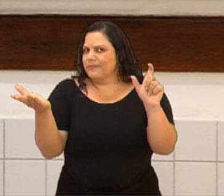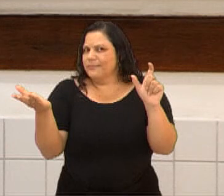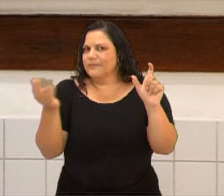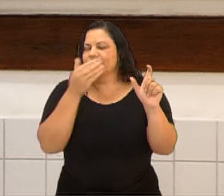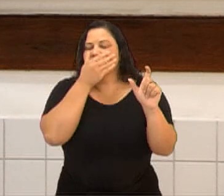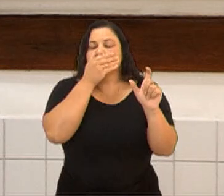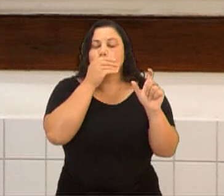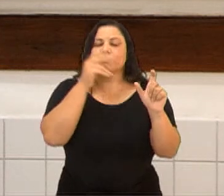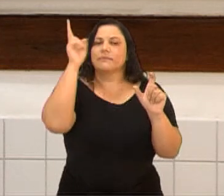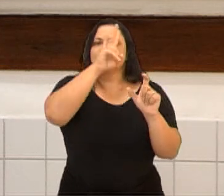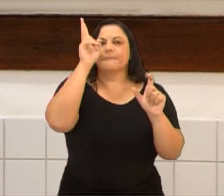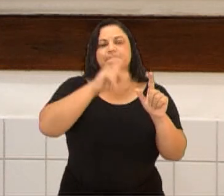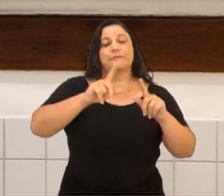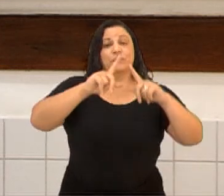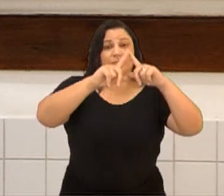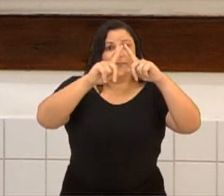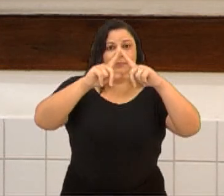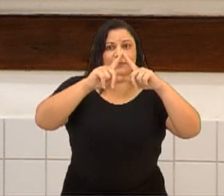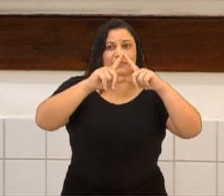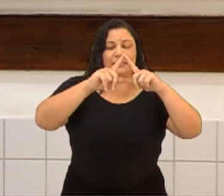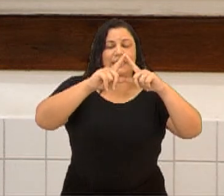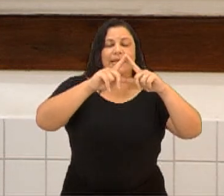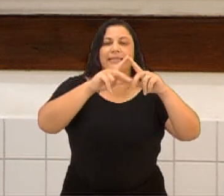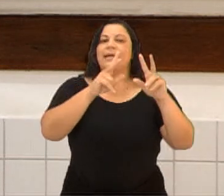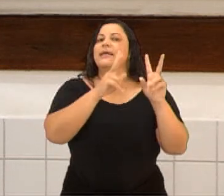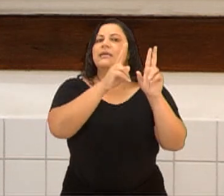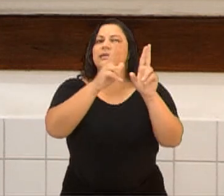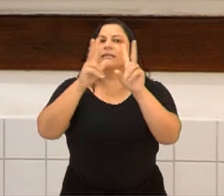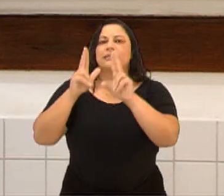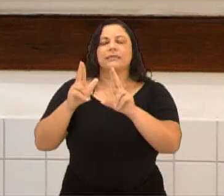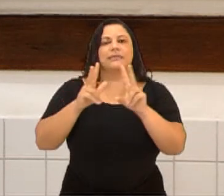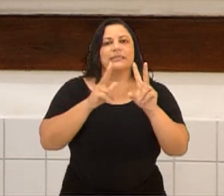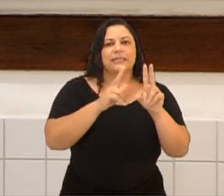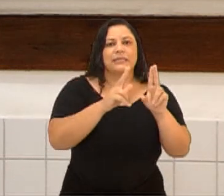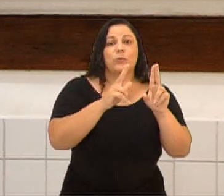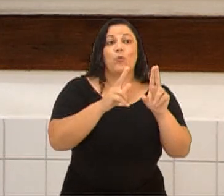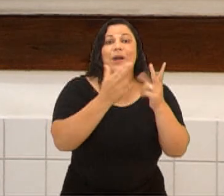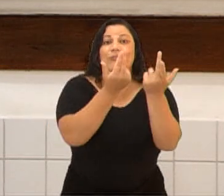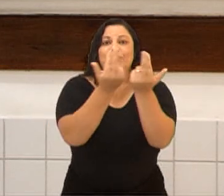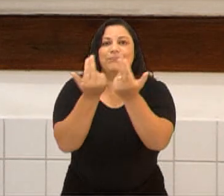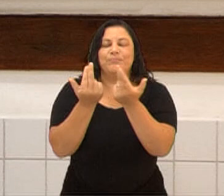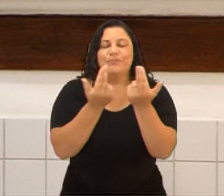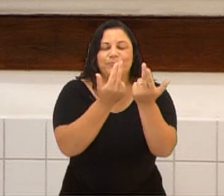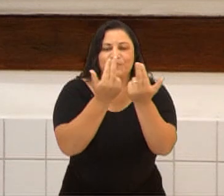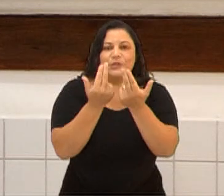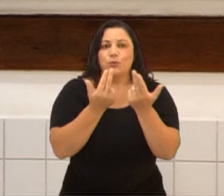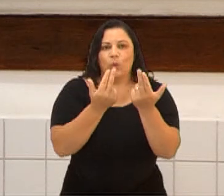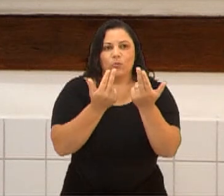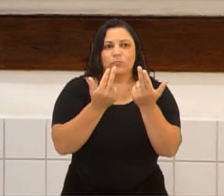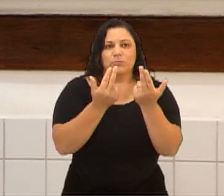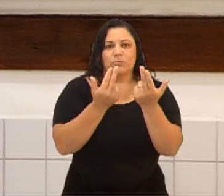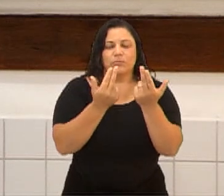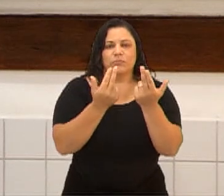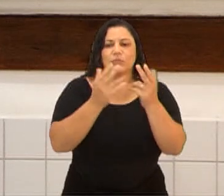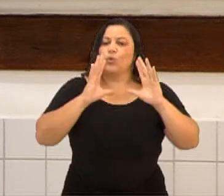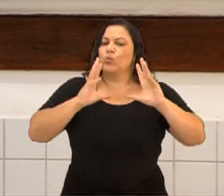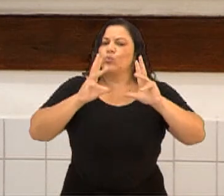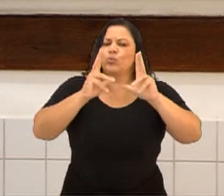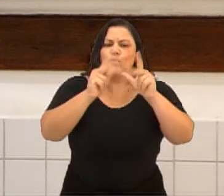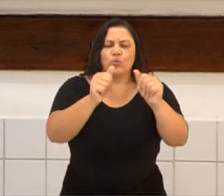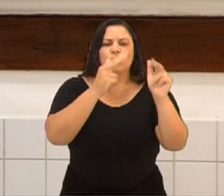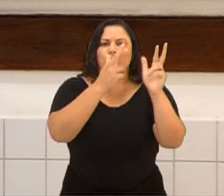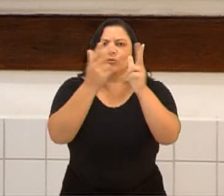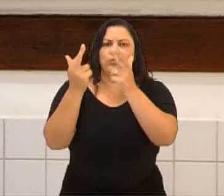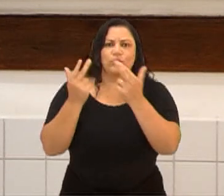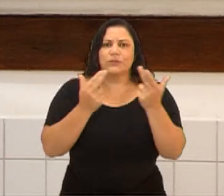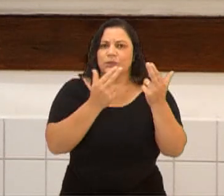é equilátero quando ele tem todos os seus lados de medidas iguais, certinho? Todos os lados vão ter